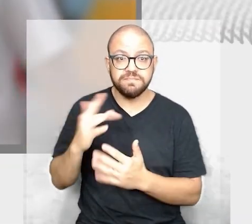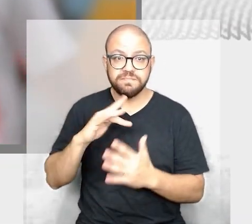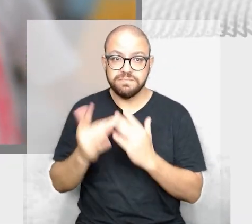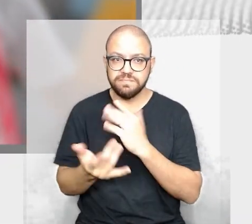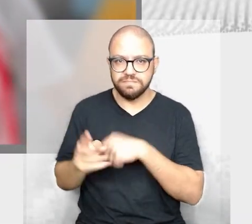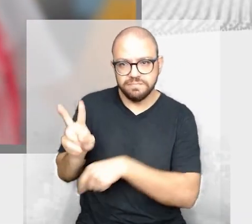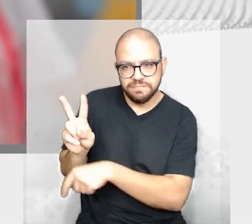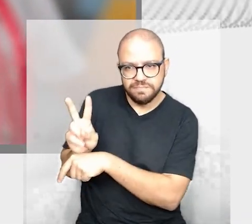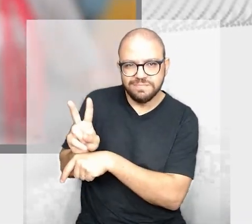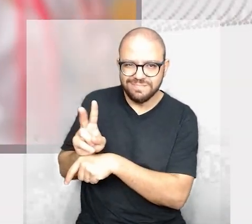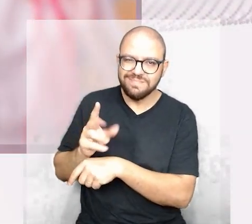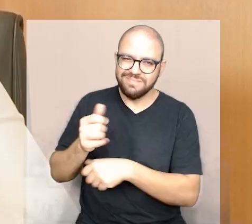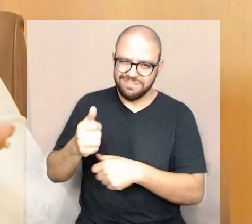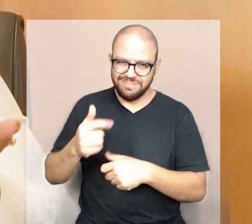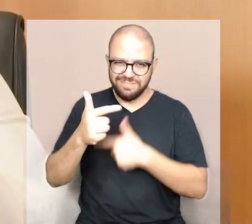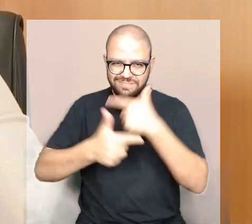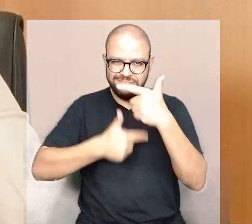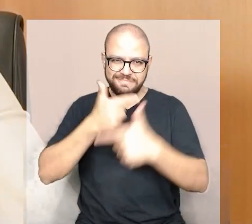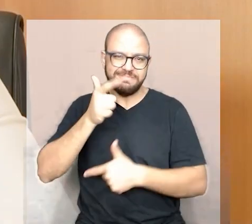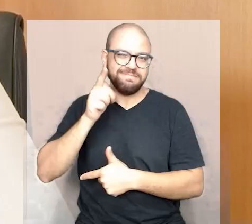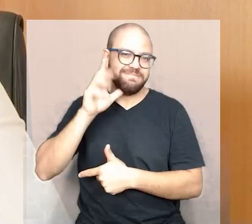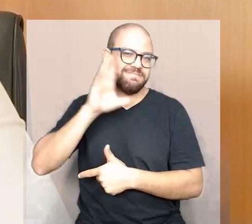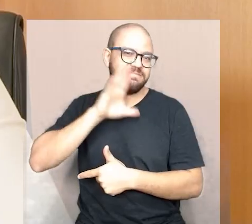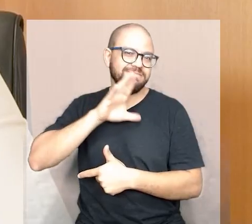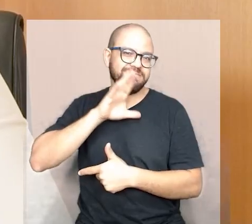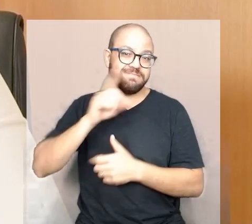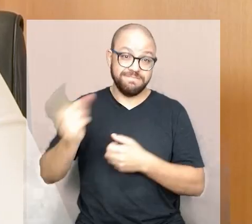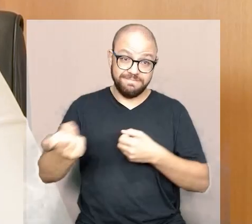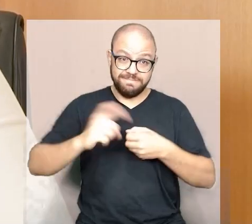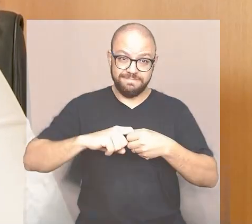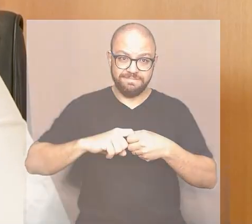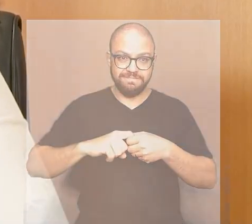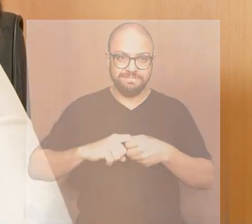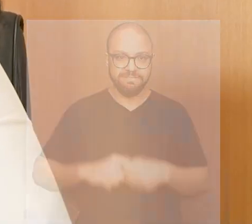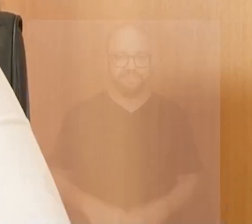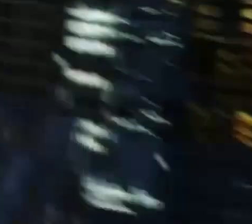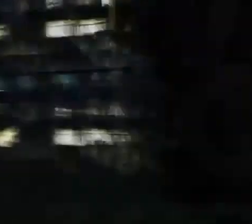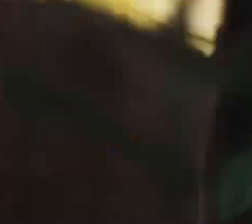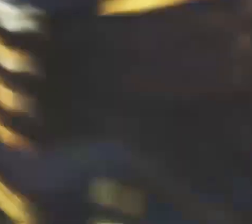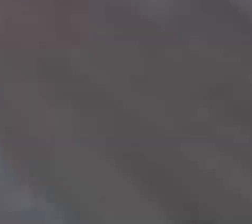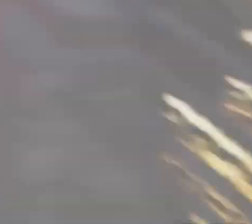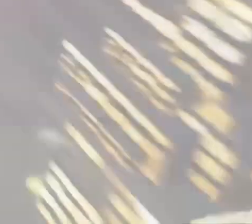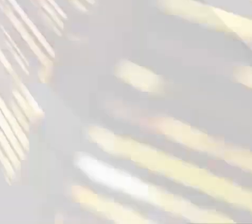crianças e adolescentes nas redes. Fica por aí que o Trabalho Legal volta daqui a pouquinho.